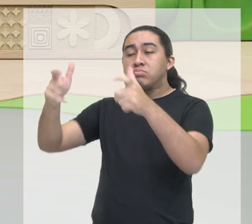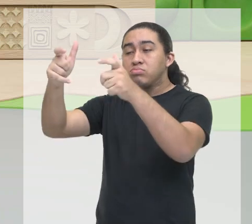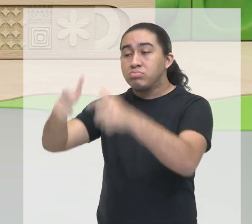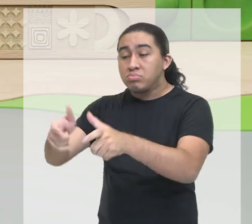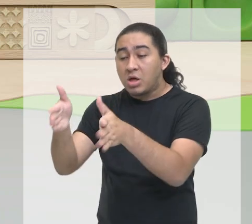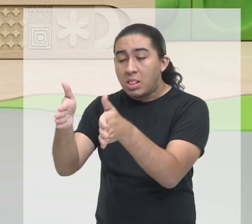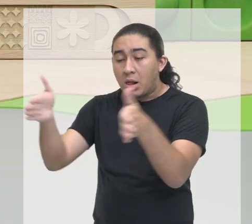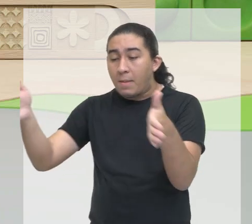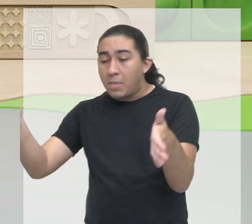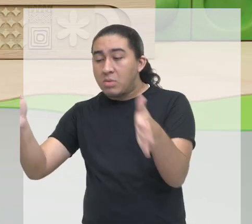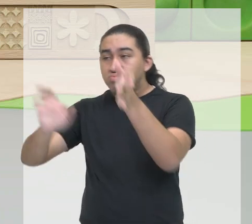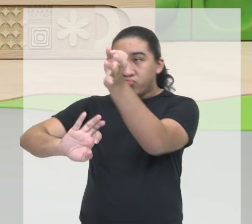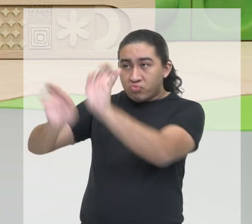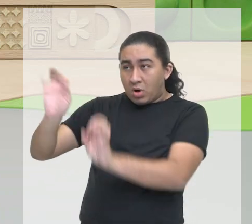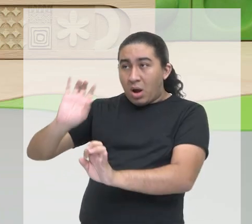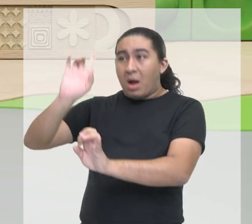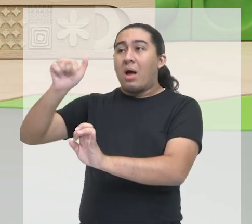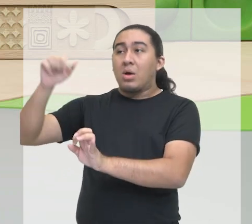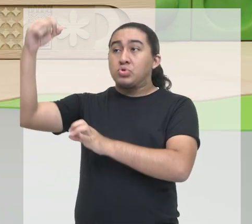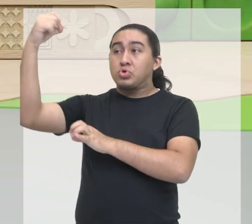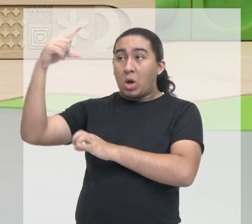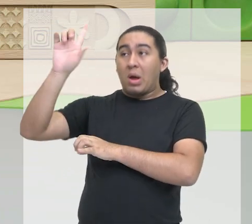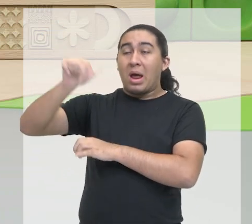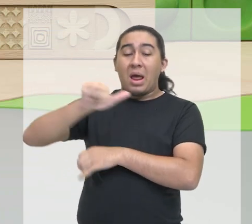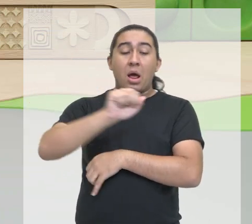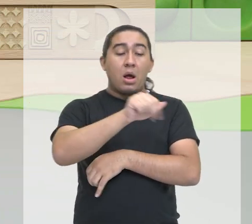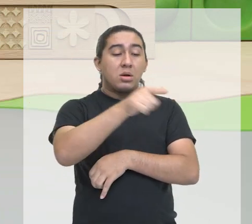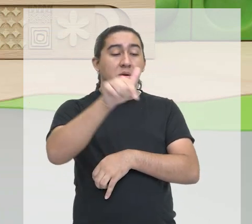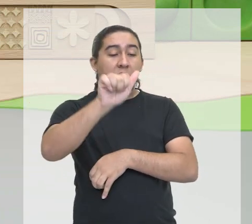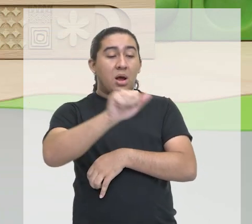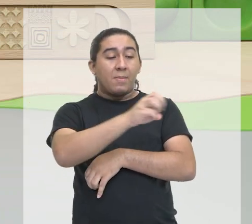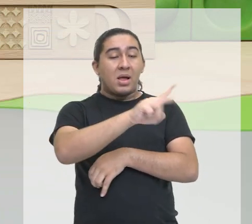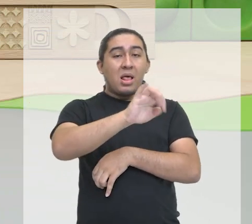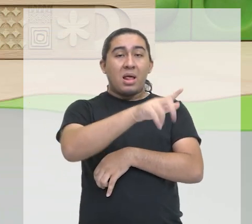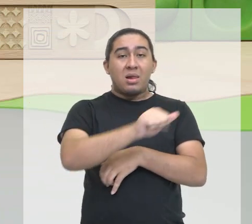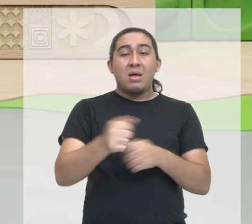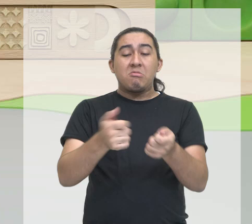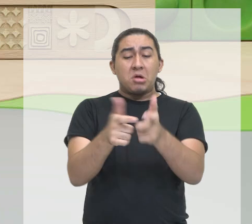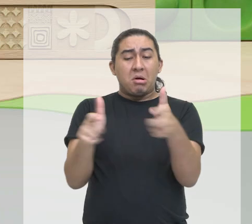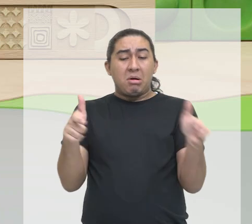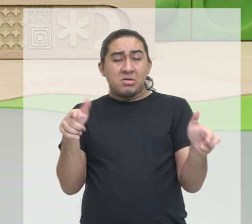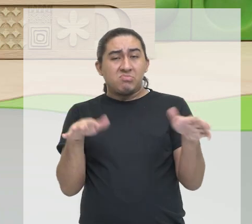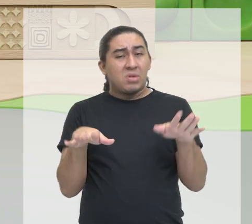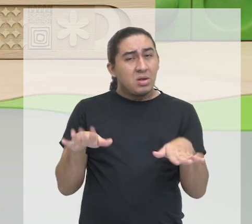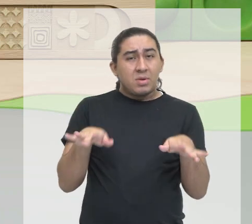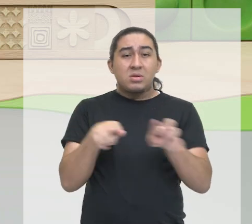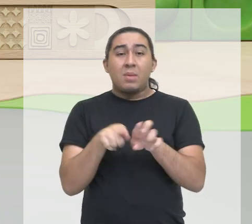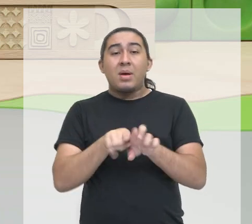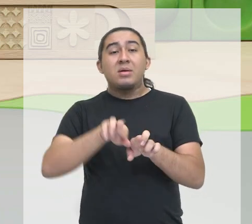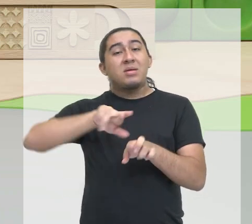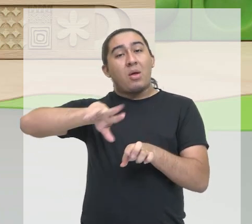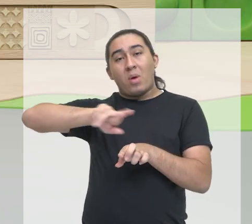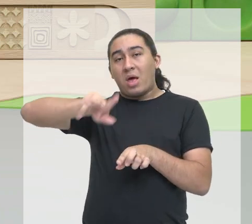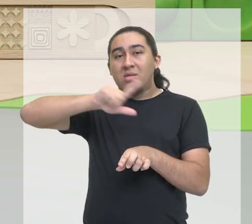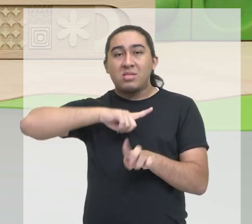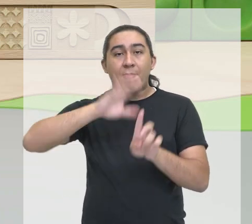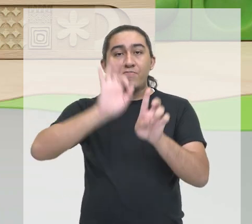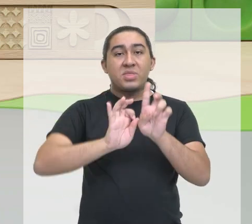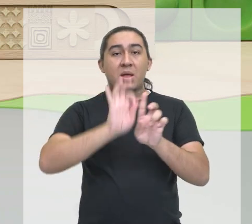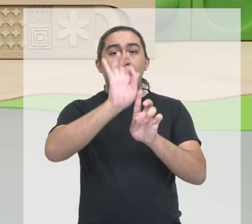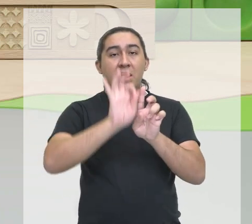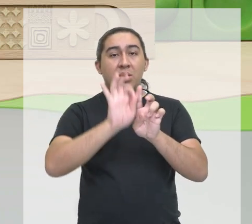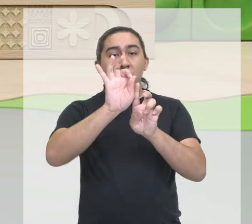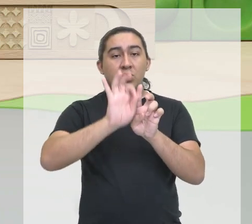ele é considerado uma anã amarela, ou seja, uma estrela não tão grande e que ainda não é daquelas que apresentam as